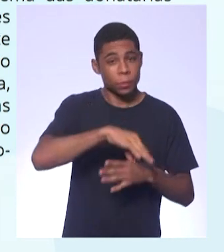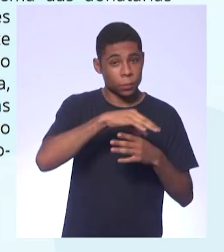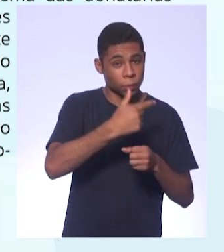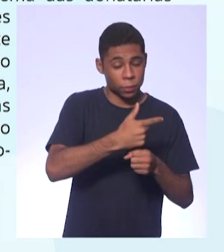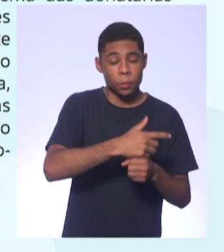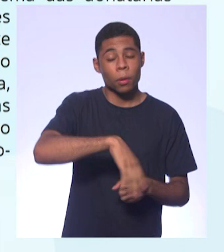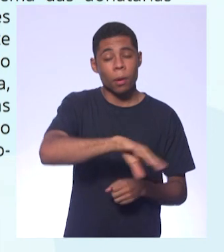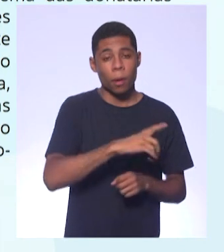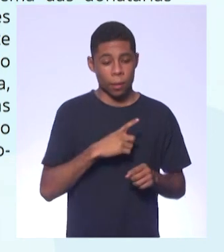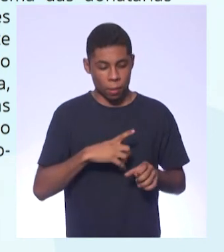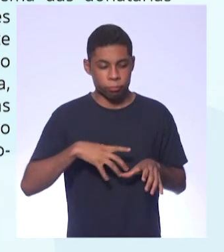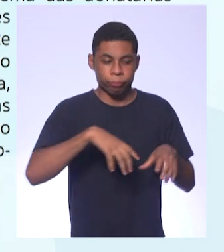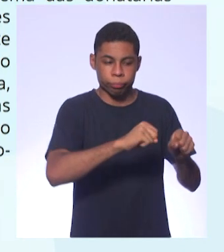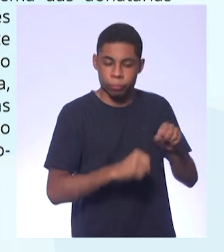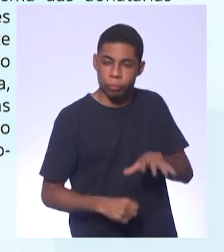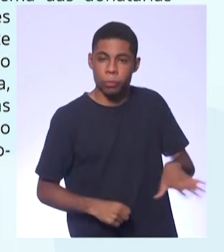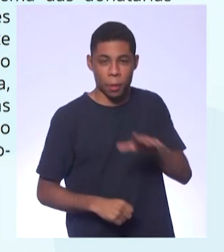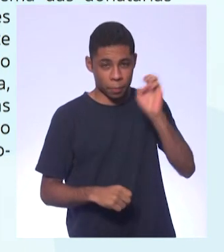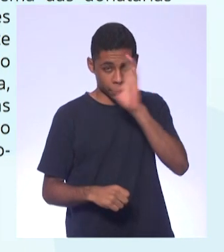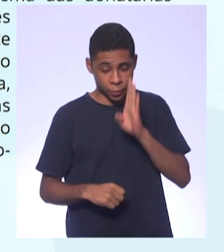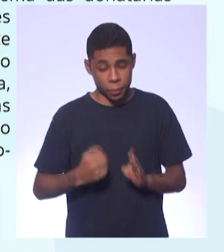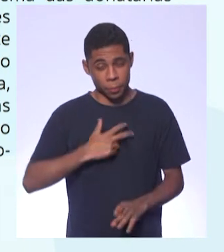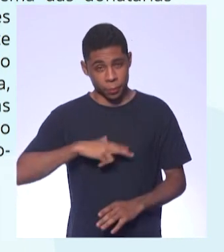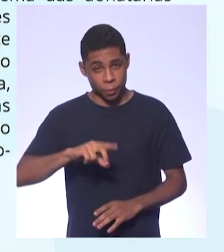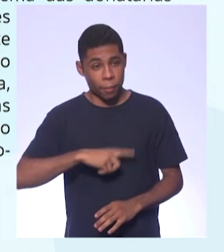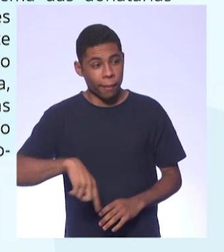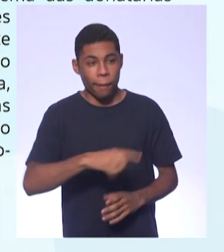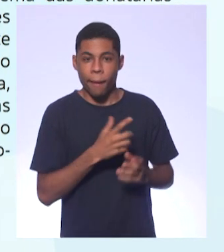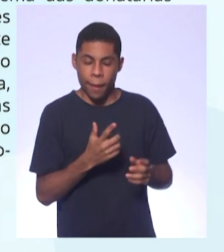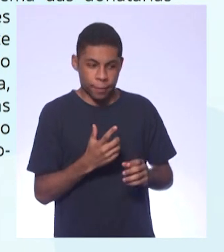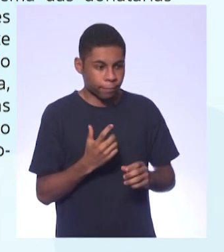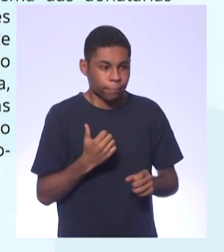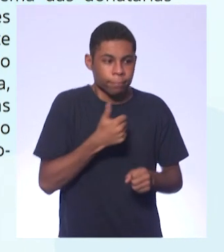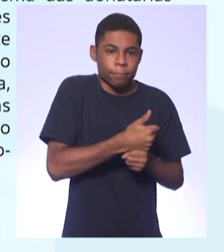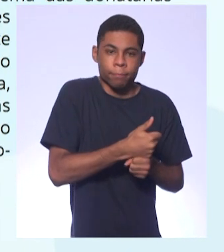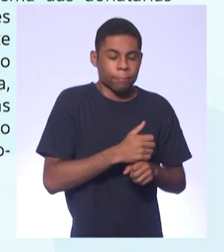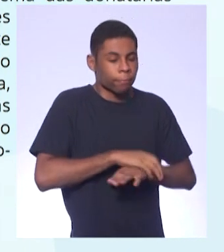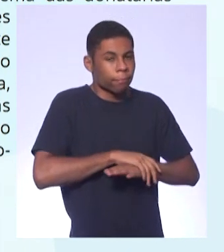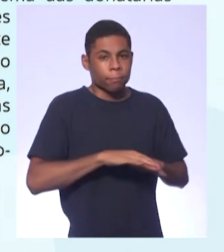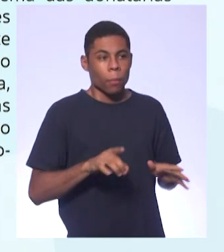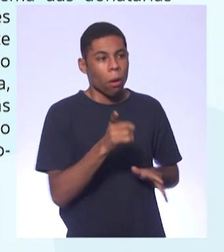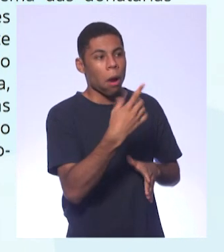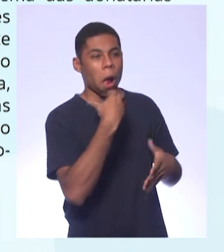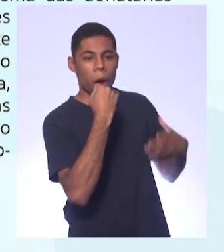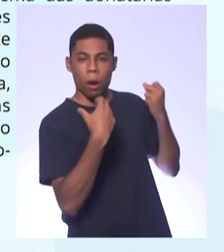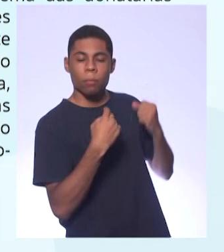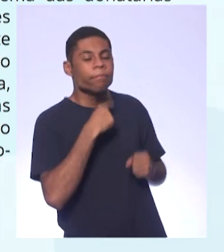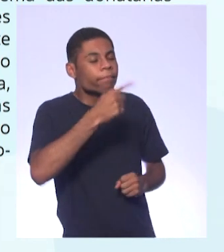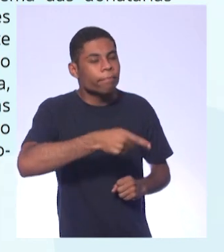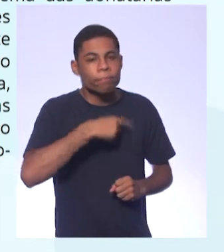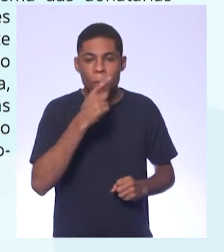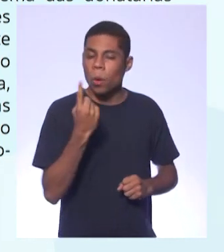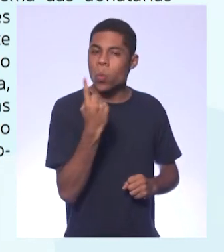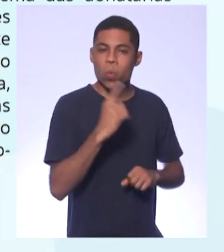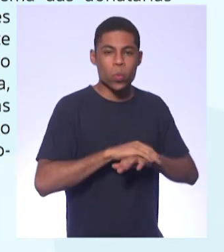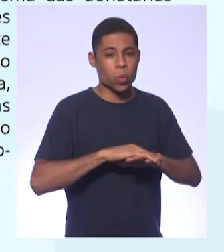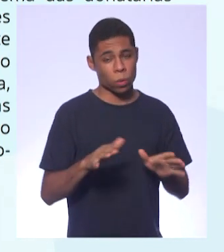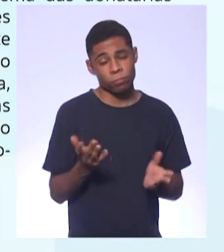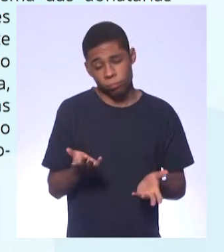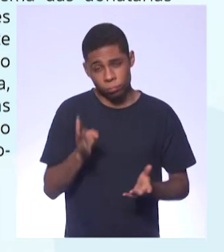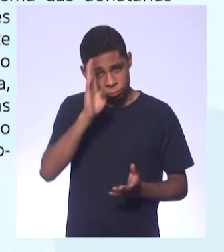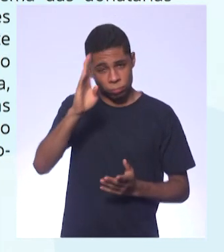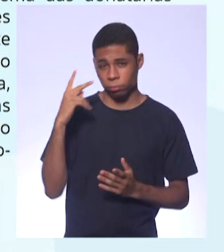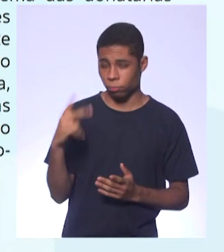Brasil. O Estado português buscava consolidar o seu domínio sem prejuízo dos interesses prioritários, que eram deles,